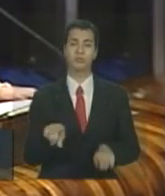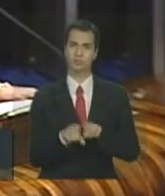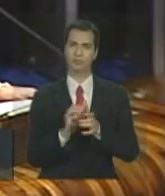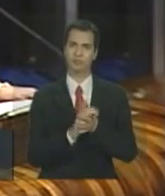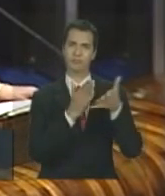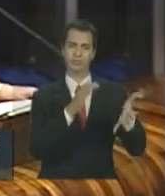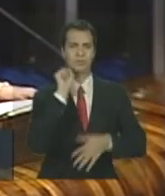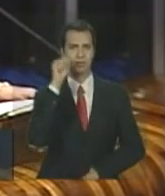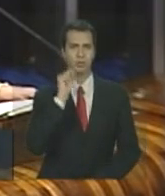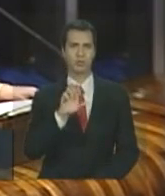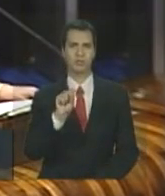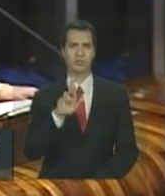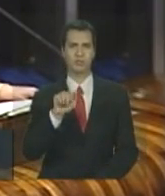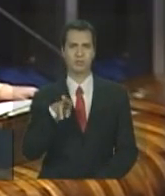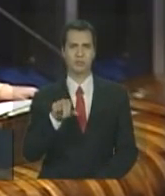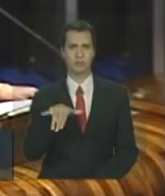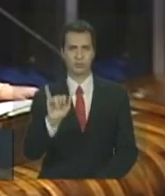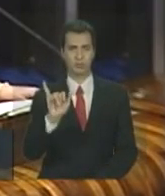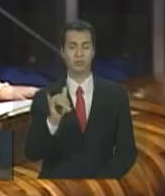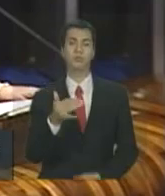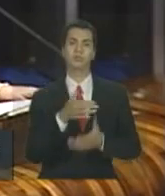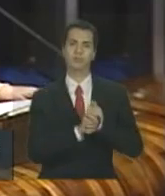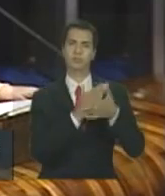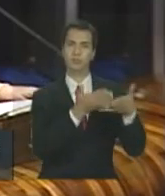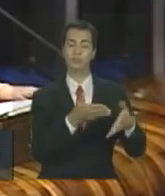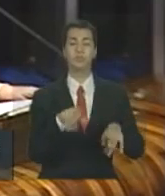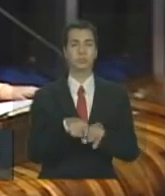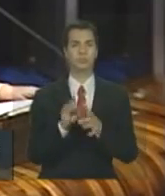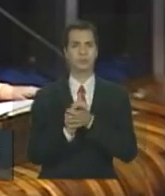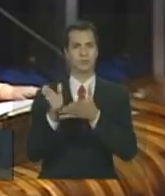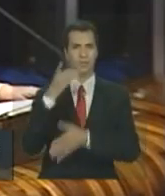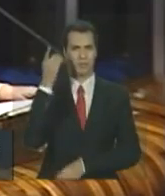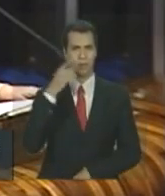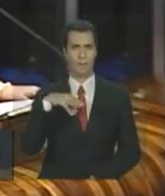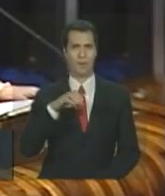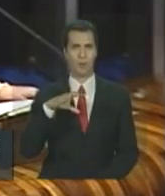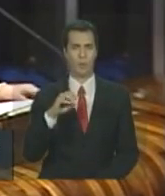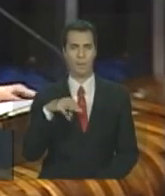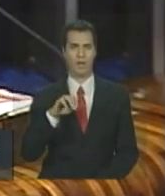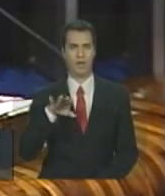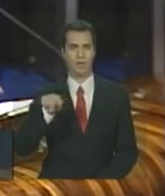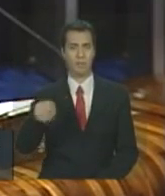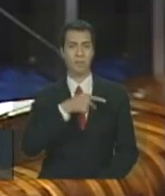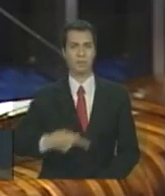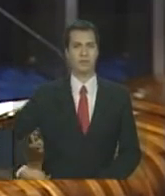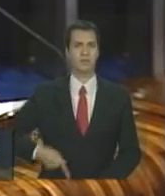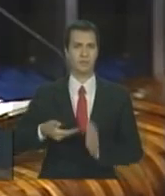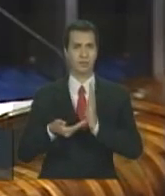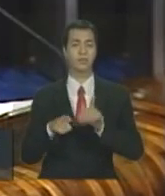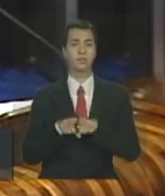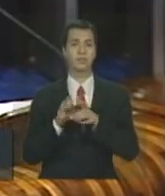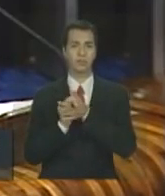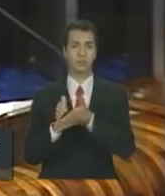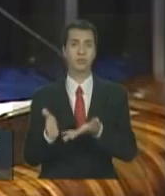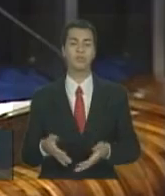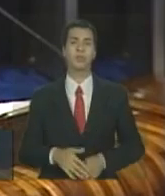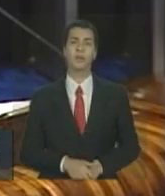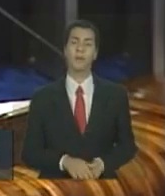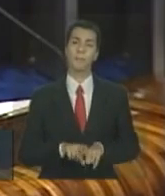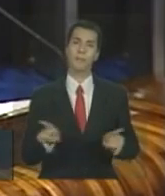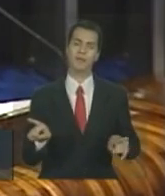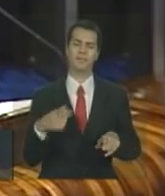Congresso Nacional, o deputado Marco Maia, presidente da Câmara dos Deputados. Mas, a partir daí, eu vou